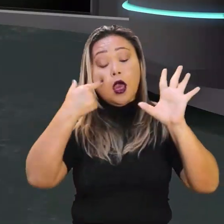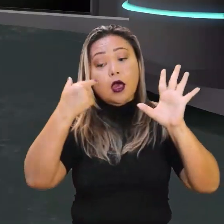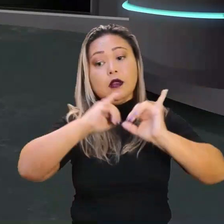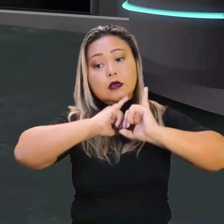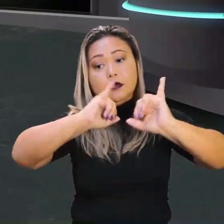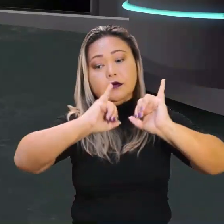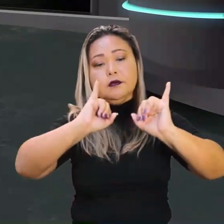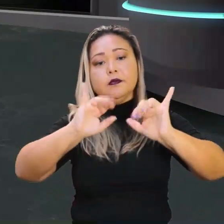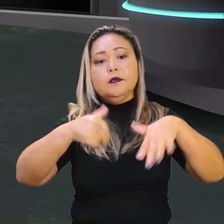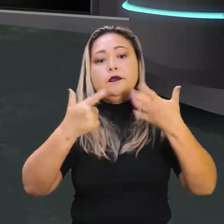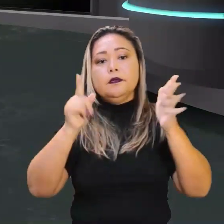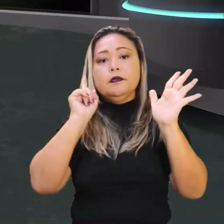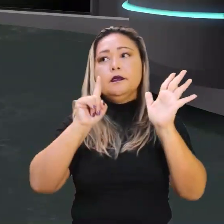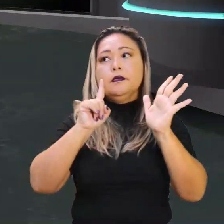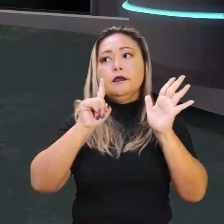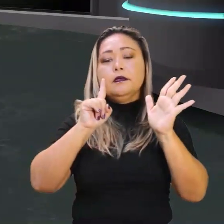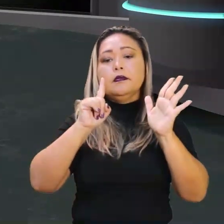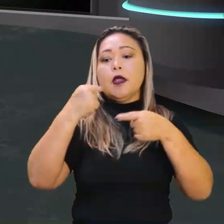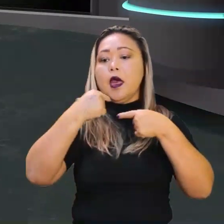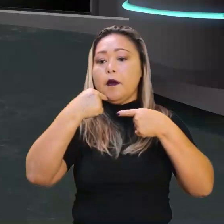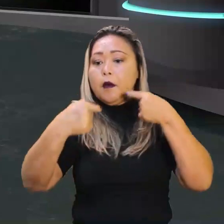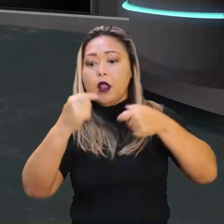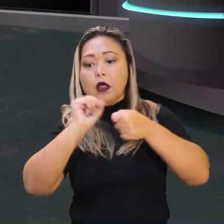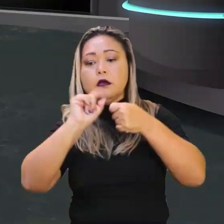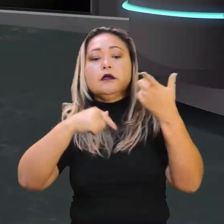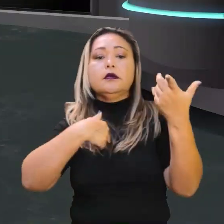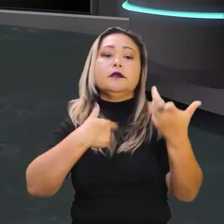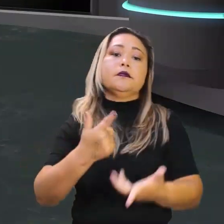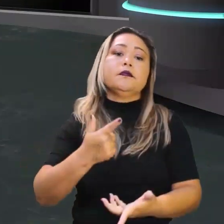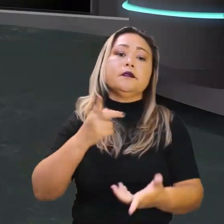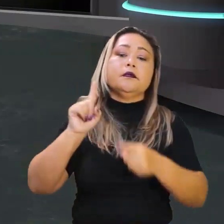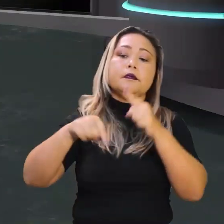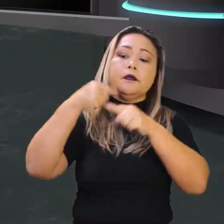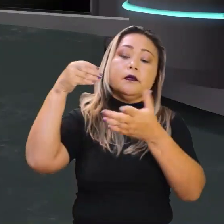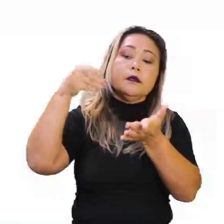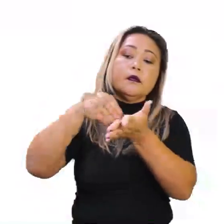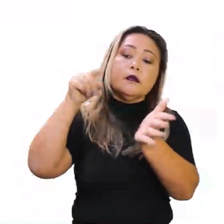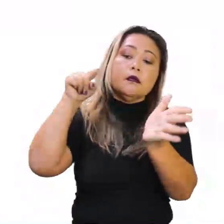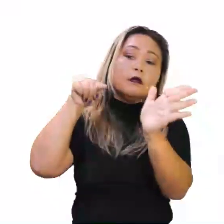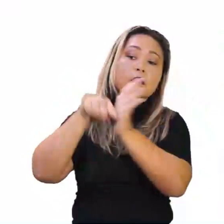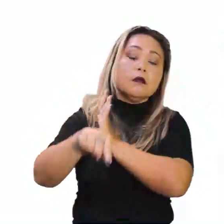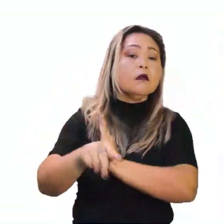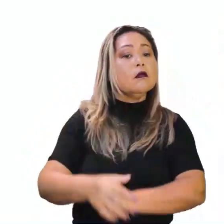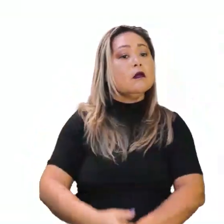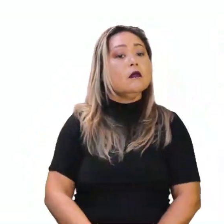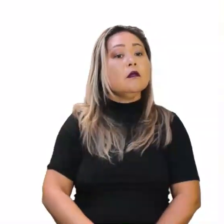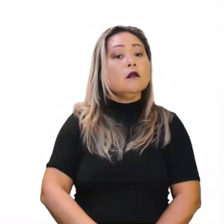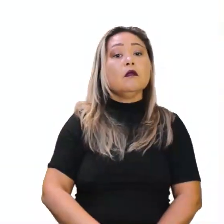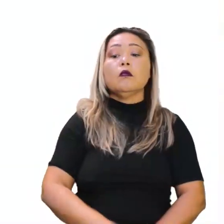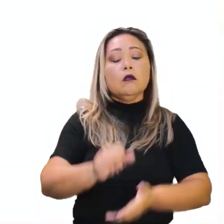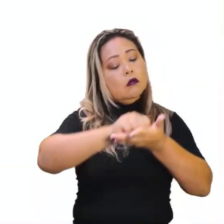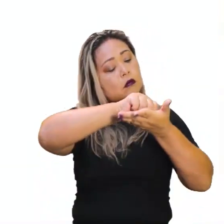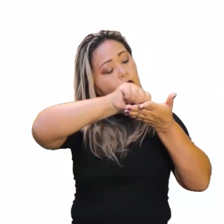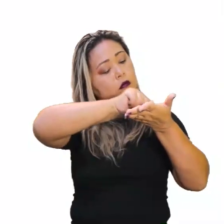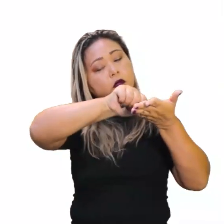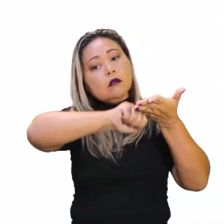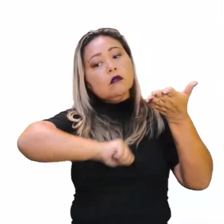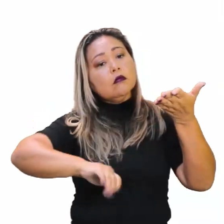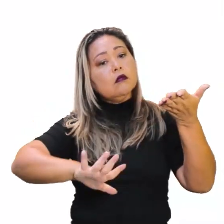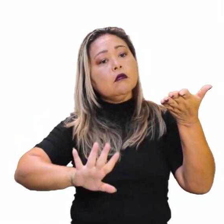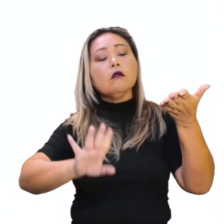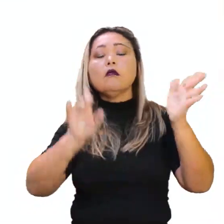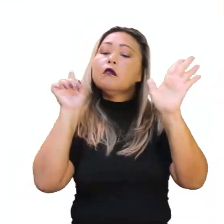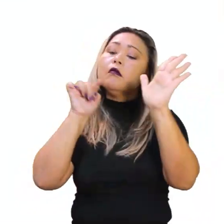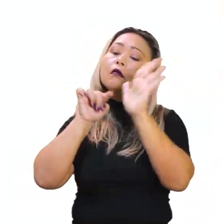né? Sim, então uma questão aí bastante polêmica. Então, seguindo aqui, vamos para a nossa última questão, uma questão discursiva, com